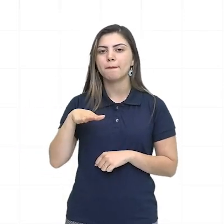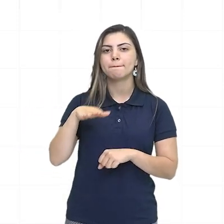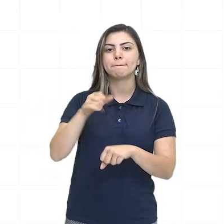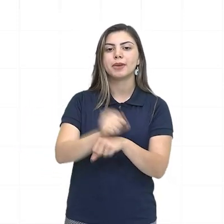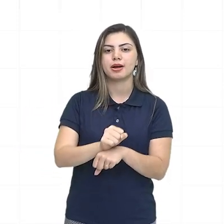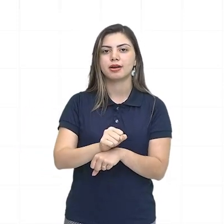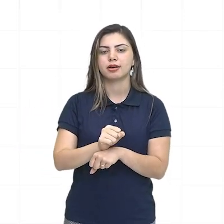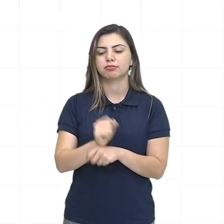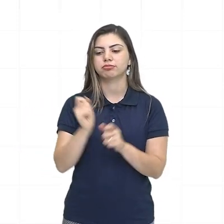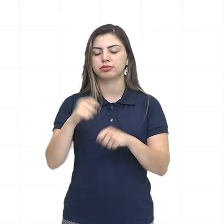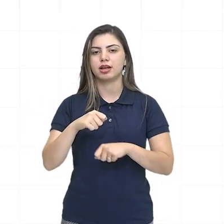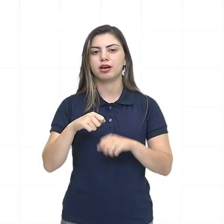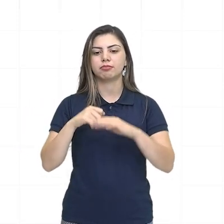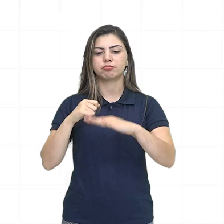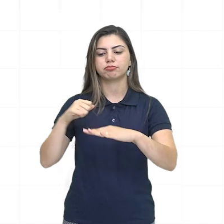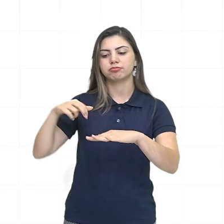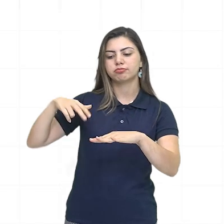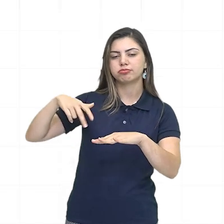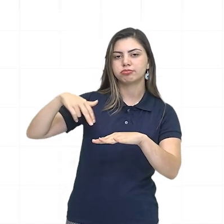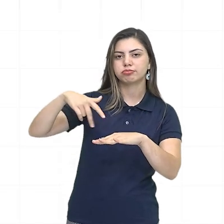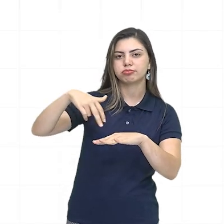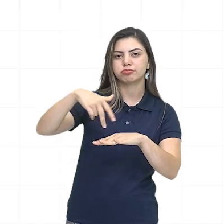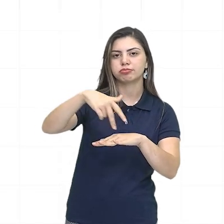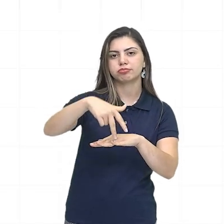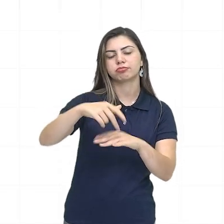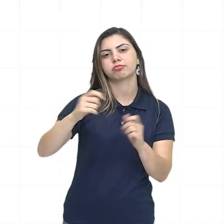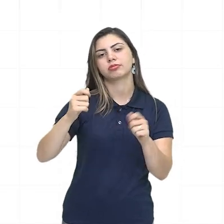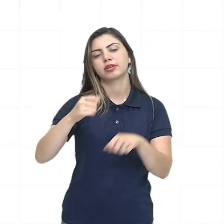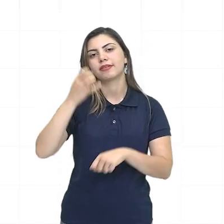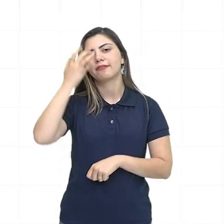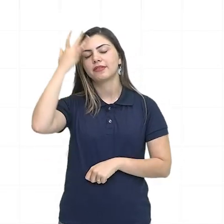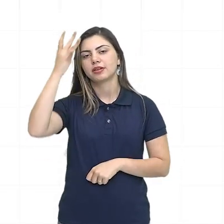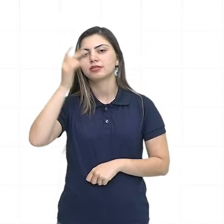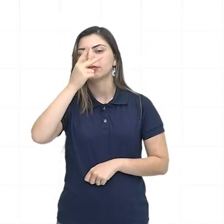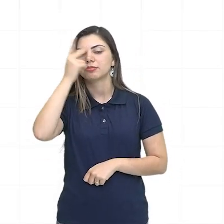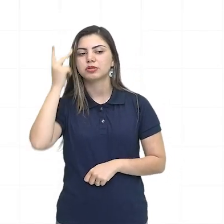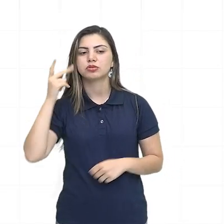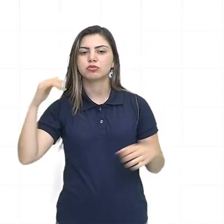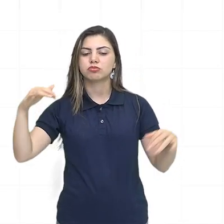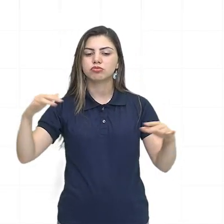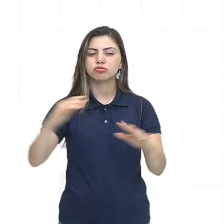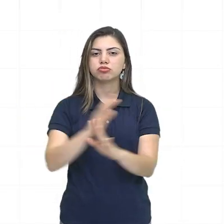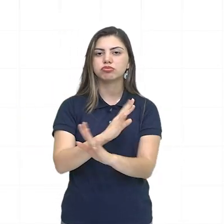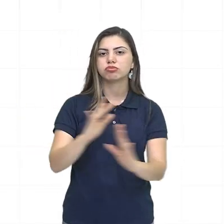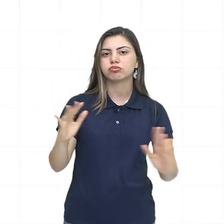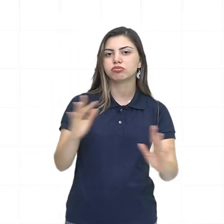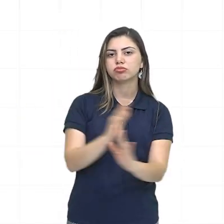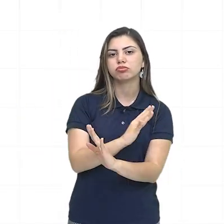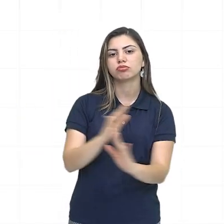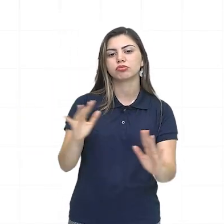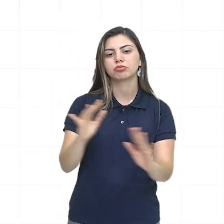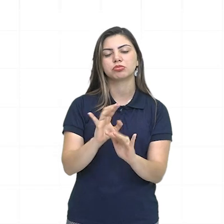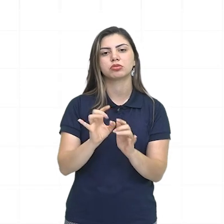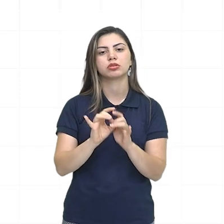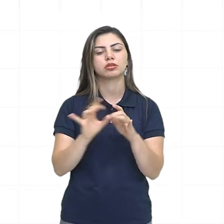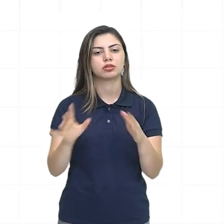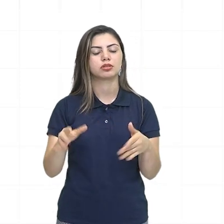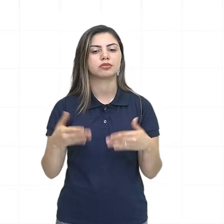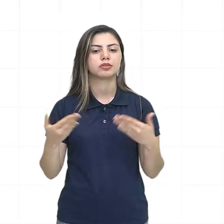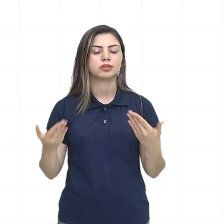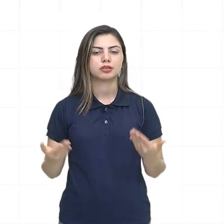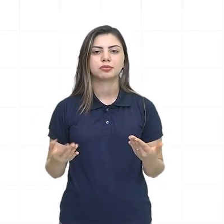parar completamente o veículo para deixar com que o pedestre possa atravessar em segurança. Por isso